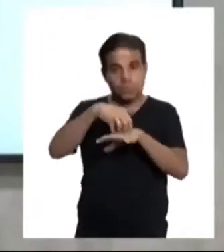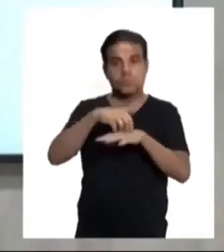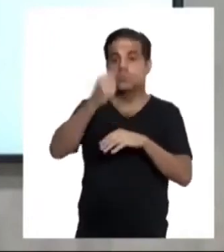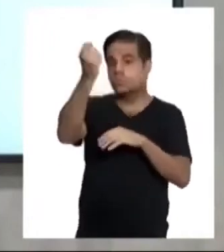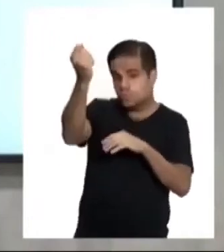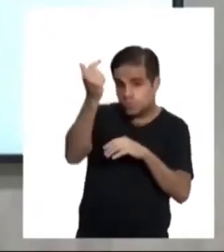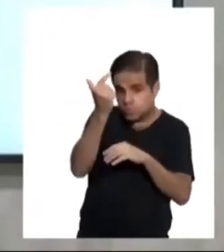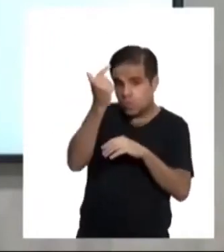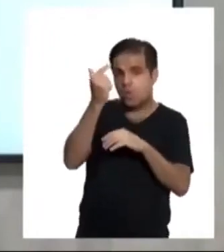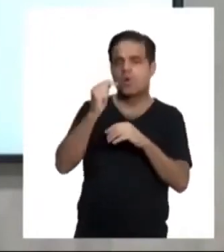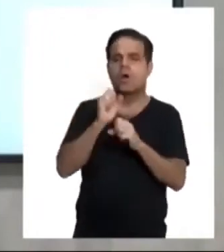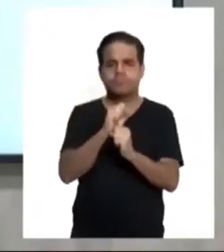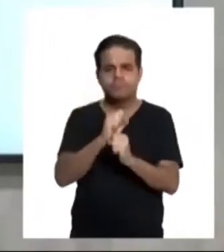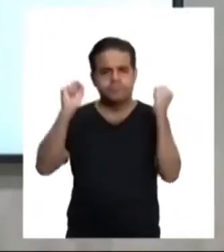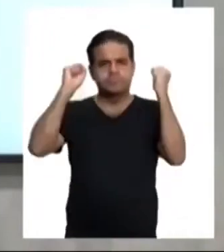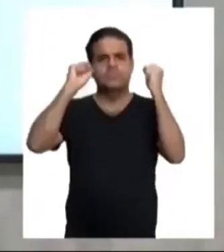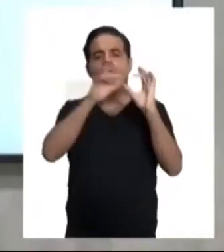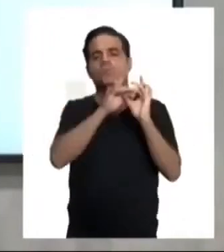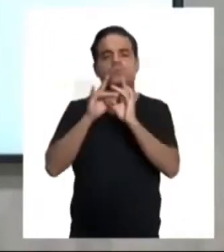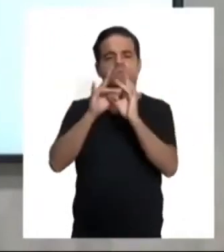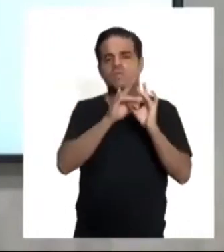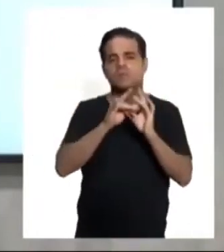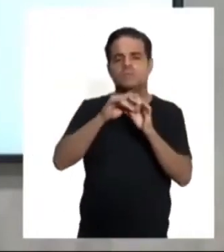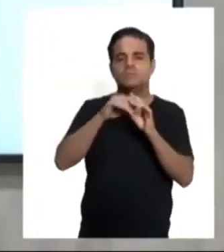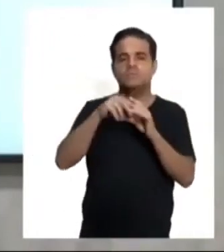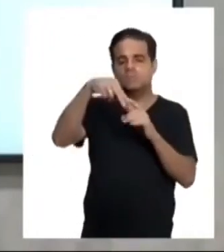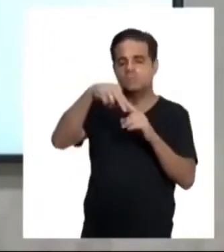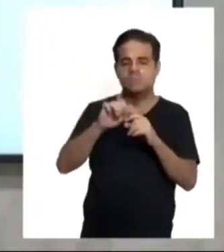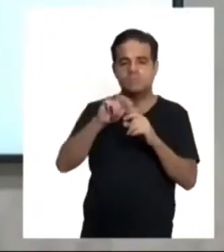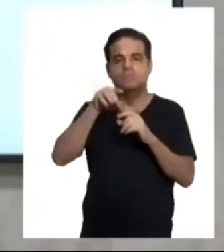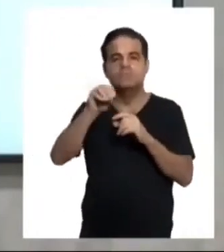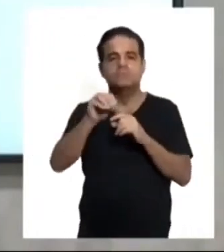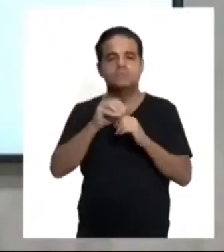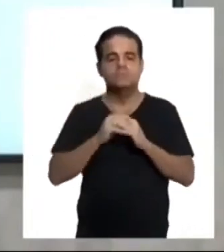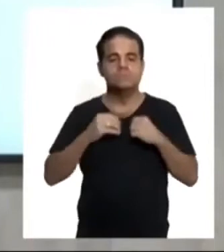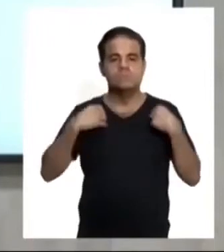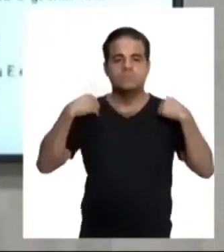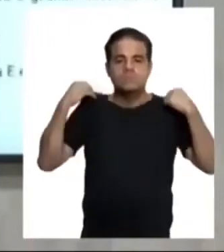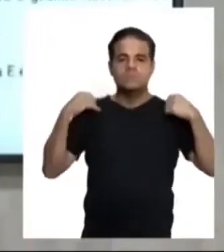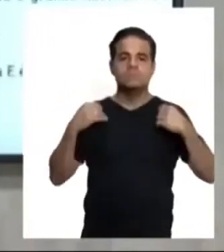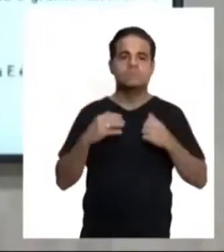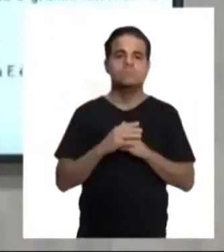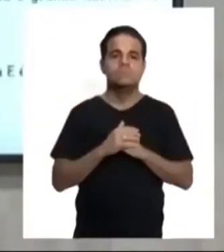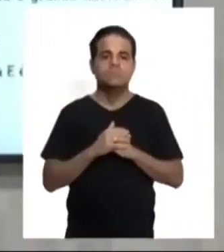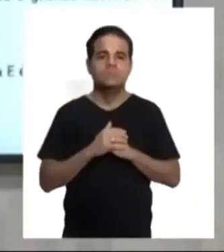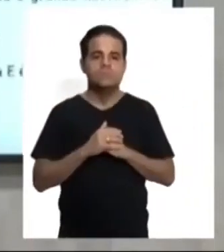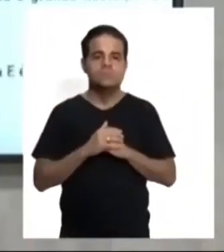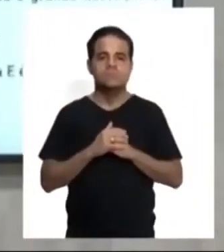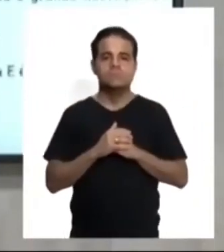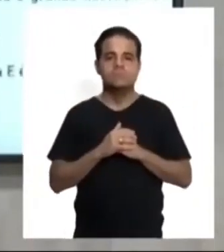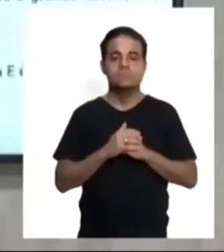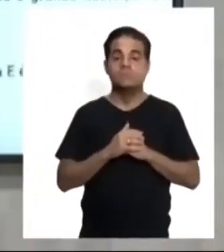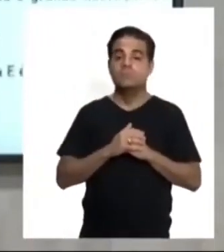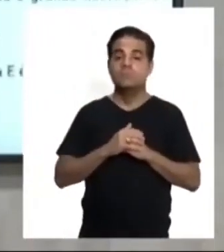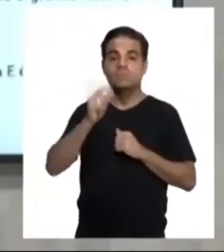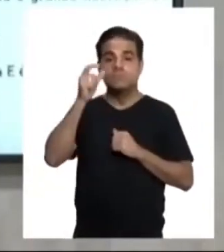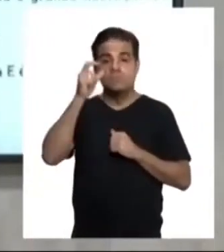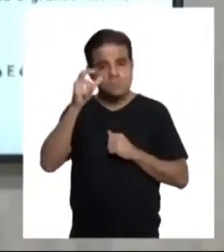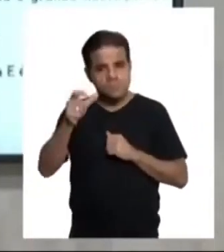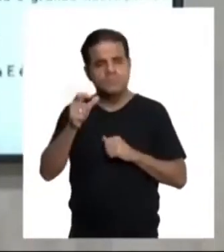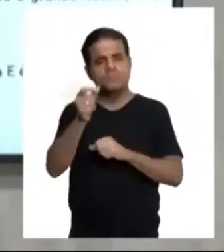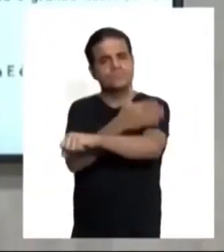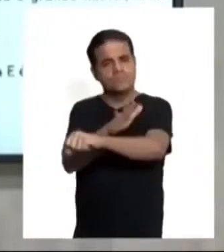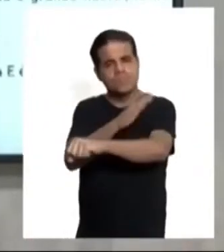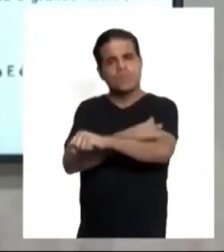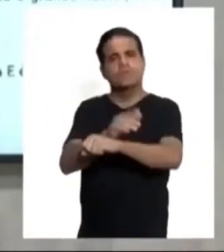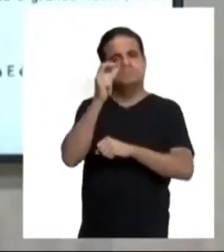Sol, a bomba de hidrogênio, é a união de núcleos. Ok? Observe um exercício bastante interessante aqui,